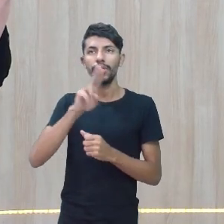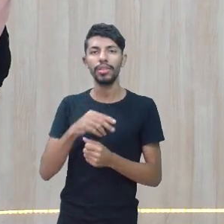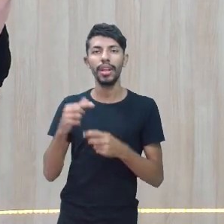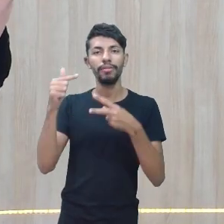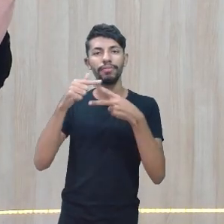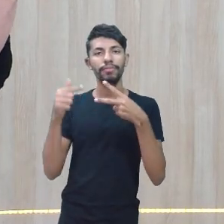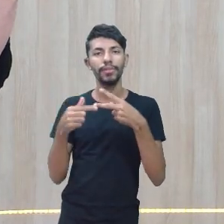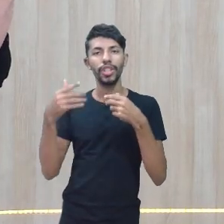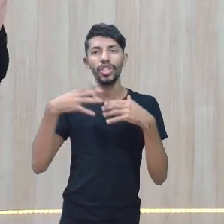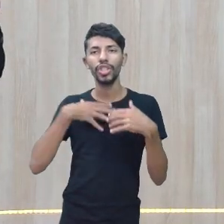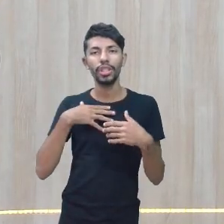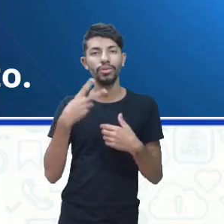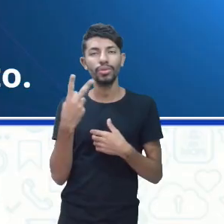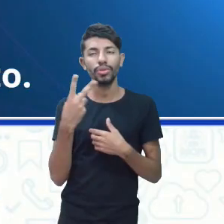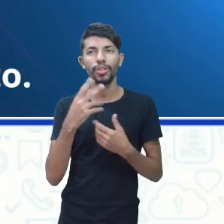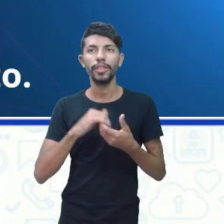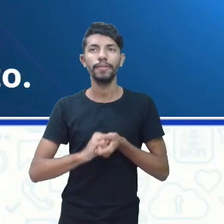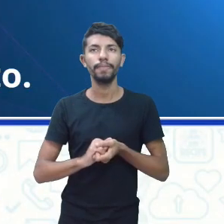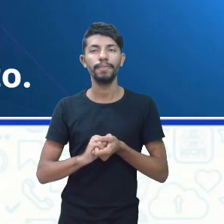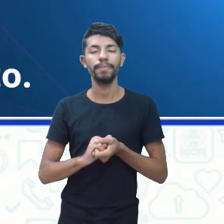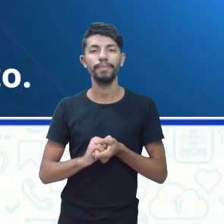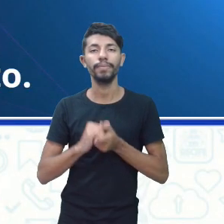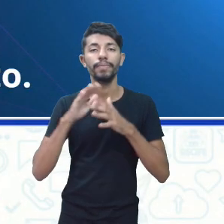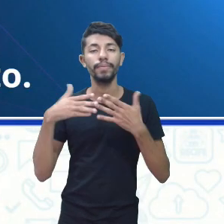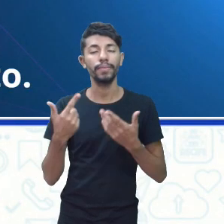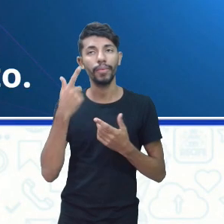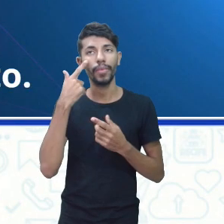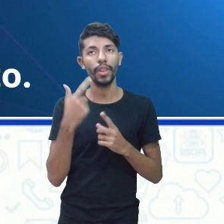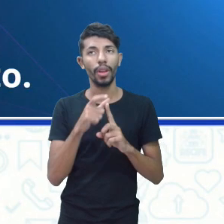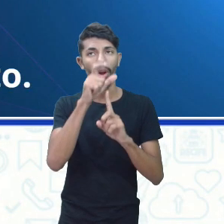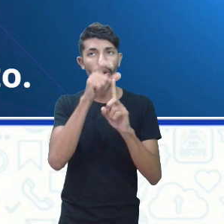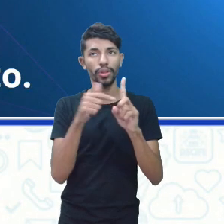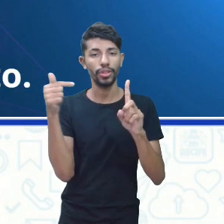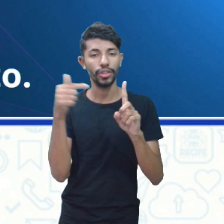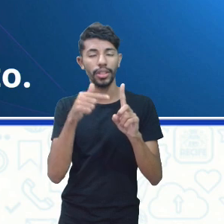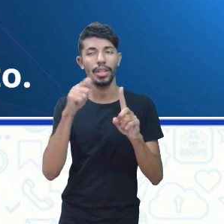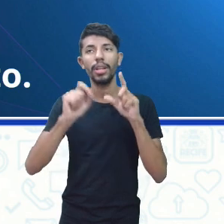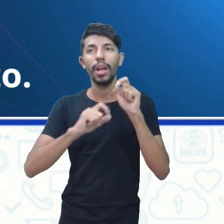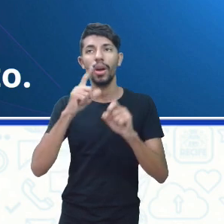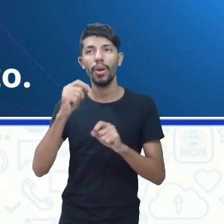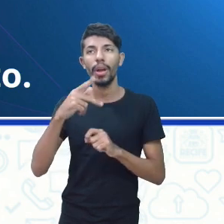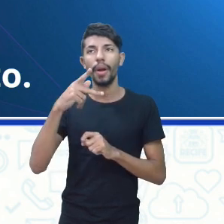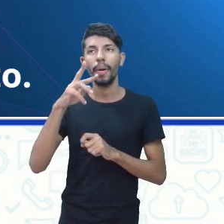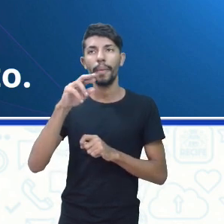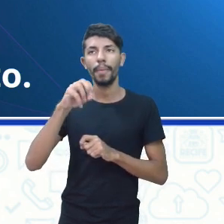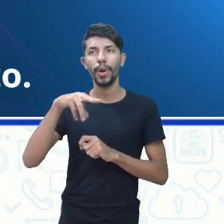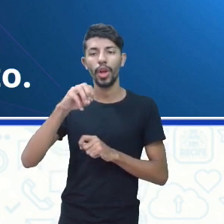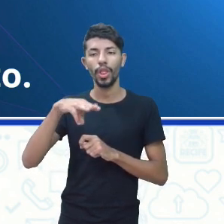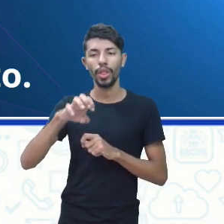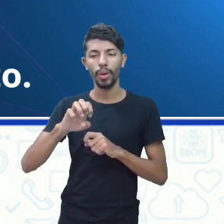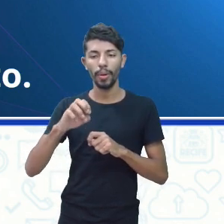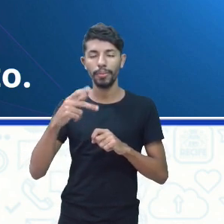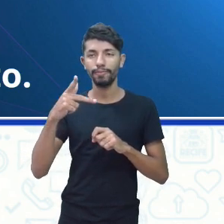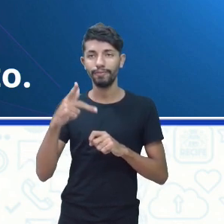Então, o sujeito é o pronome relativo que e quem. Com o pronome